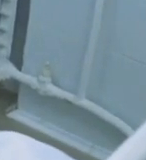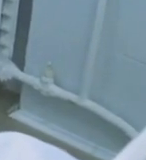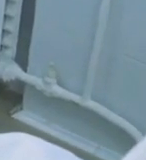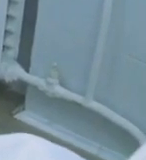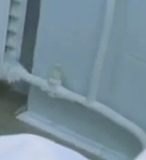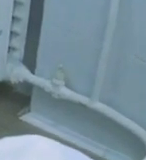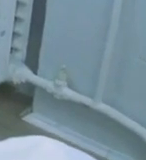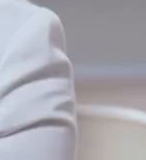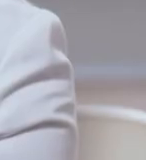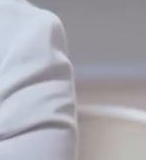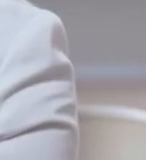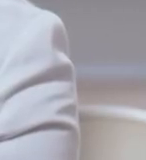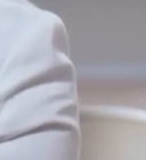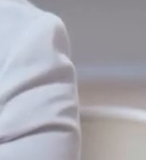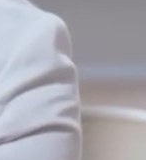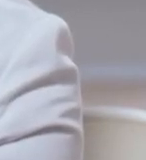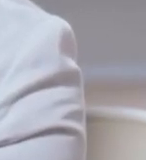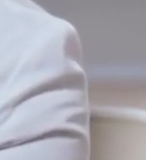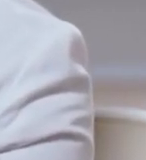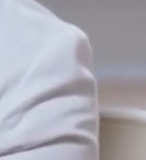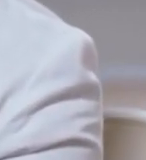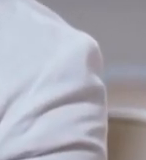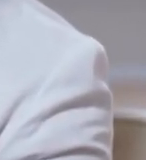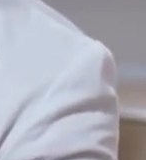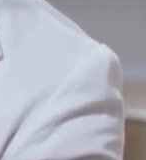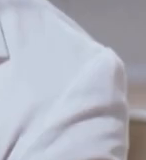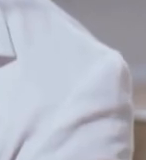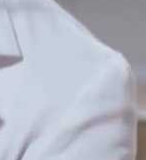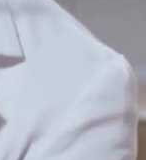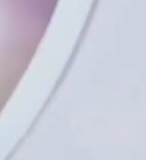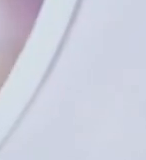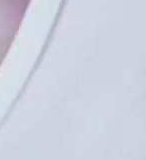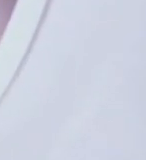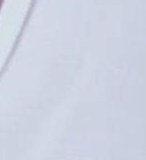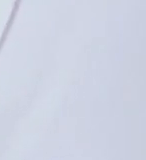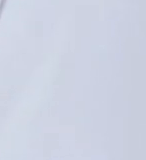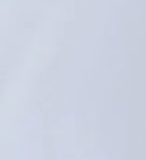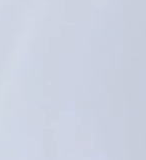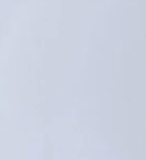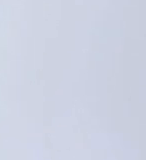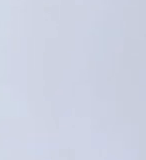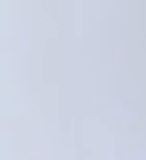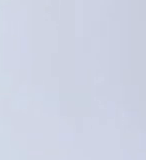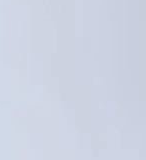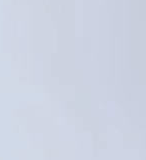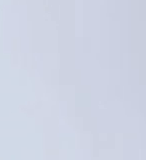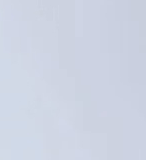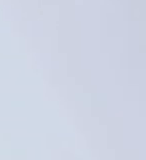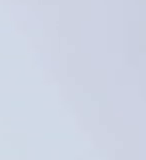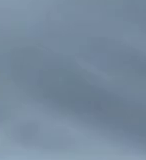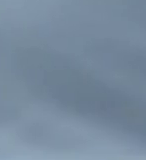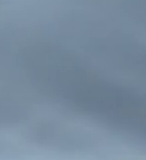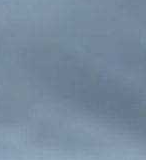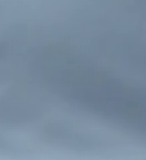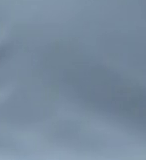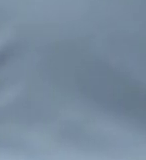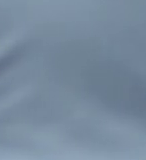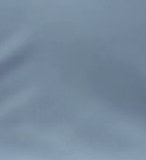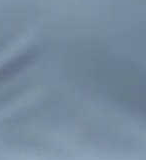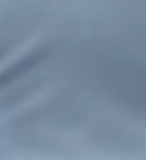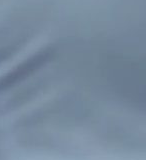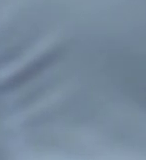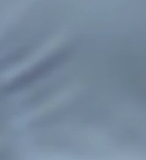esforço incansável dos diretores, colaboradores e associados que marcaram os 25 anos de história